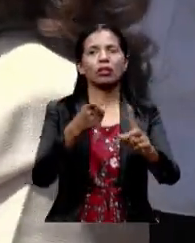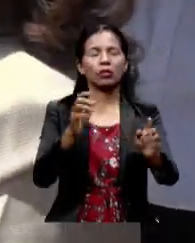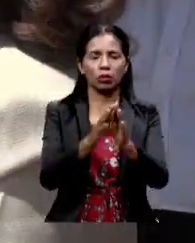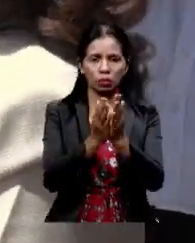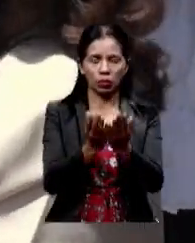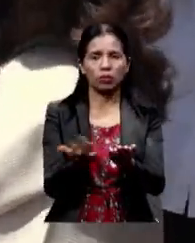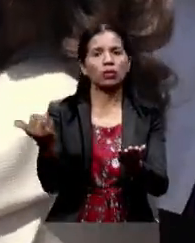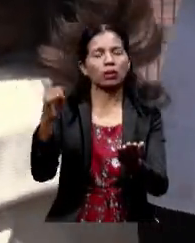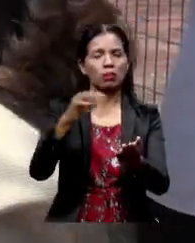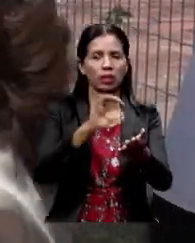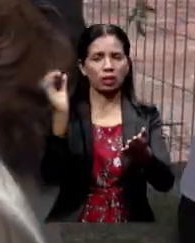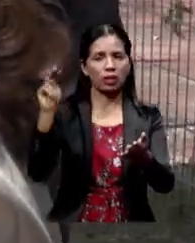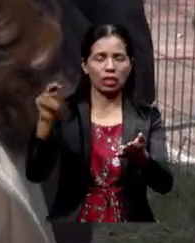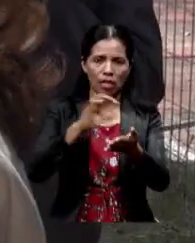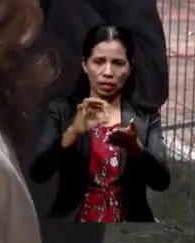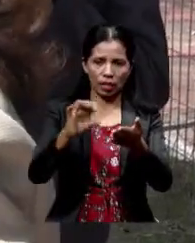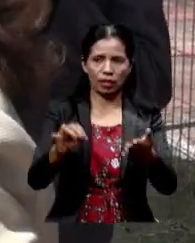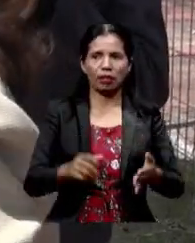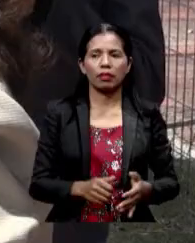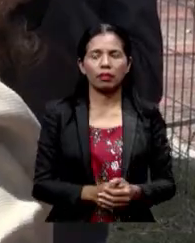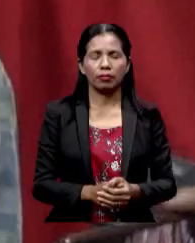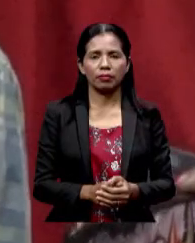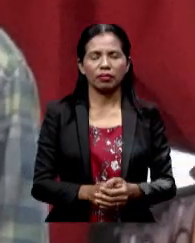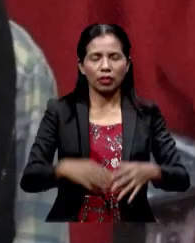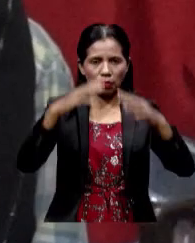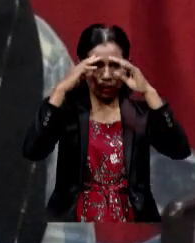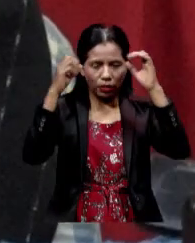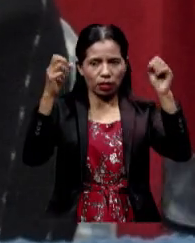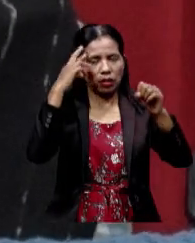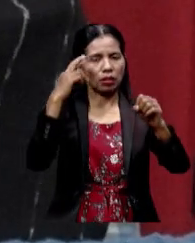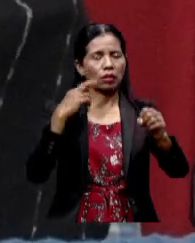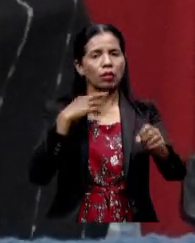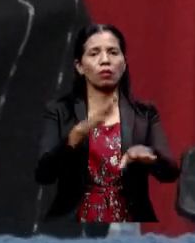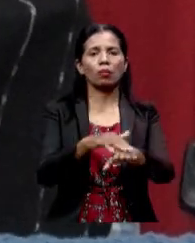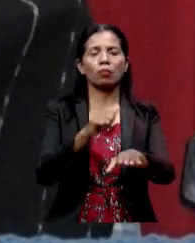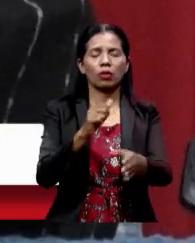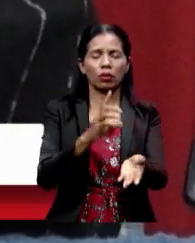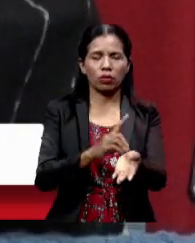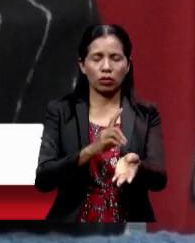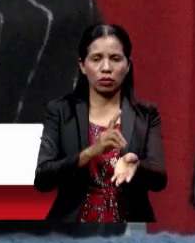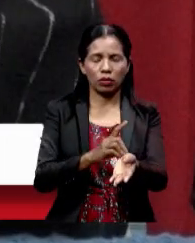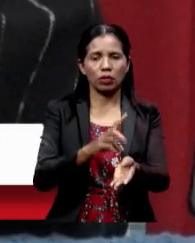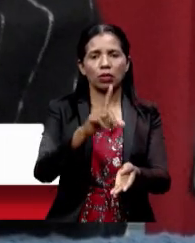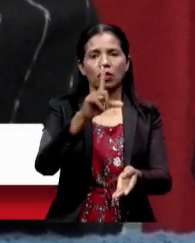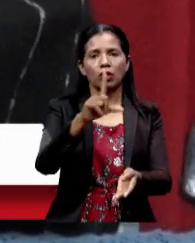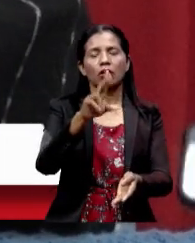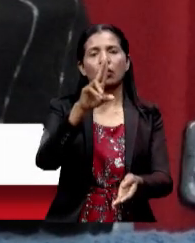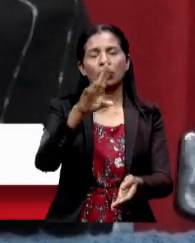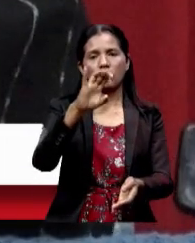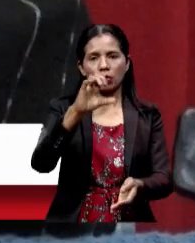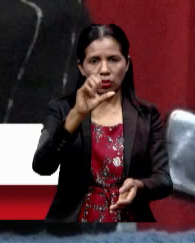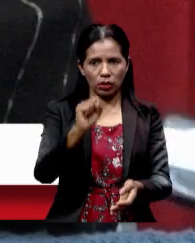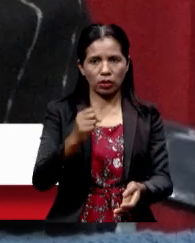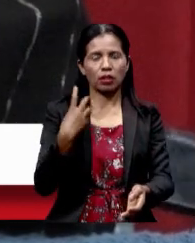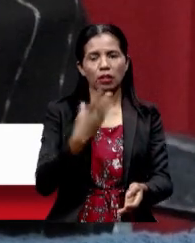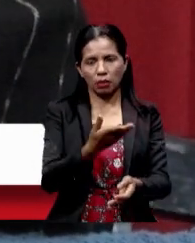nebe niahakere. Presidente da República me convida Dr. Luiz Cardoso, conhecido como Naran Takas. Eu